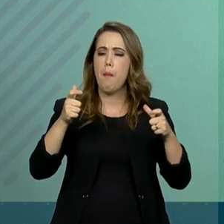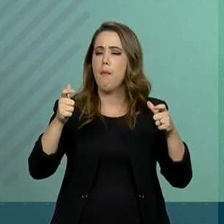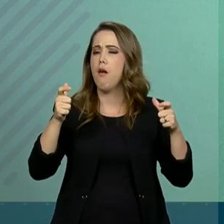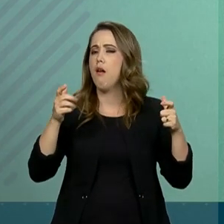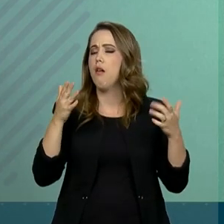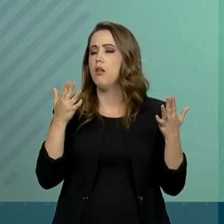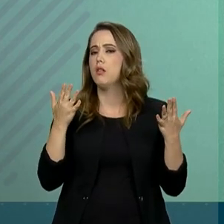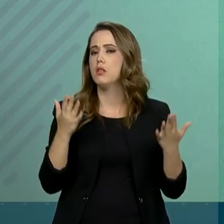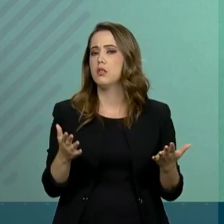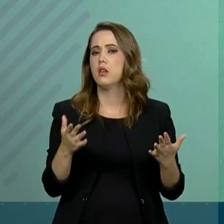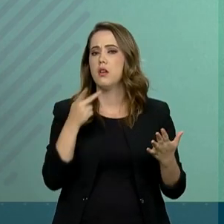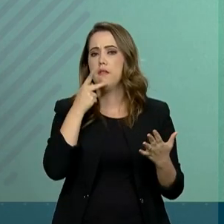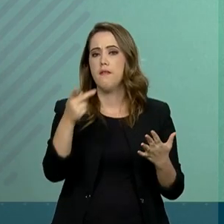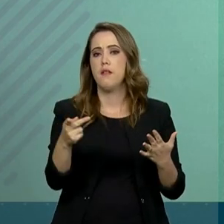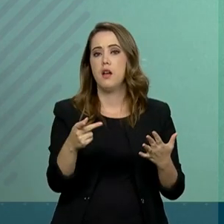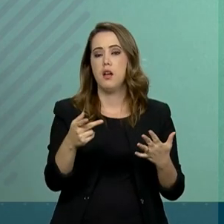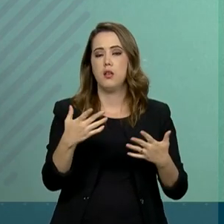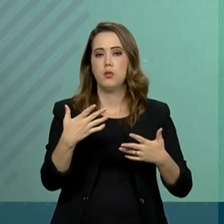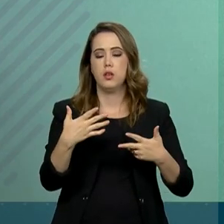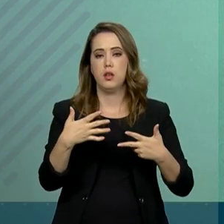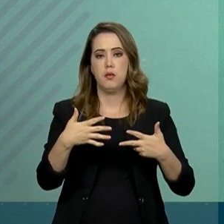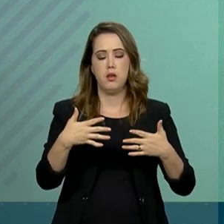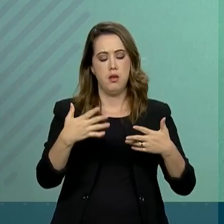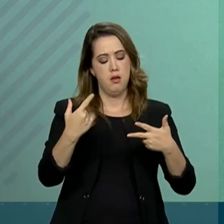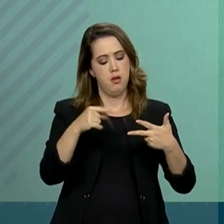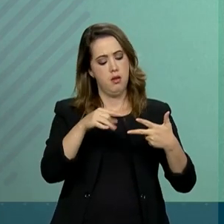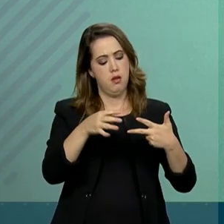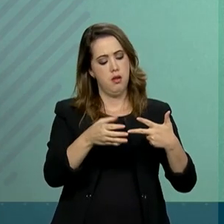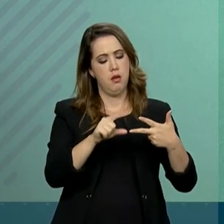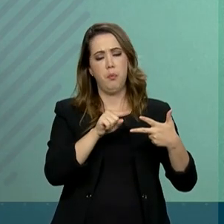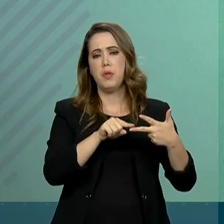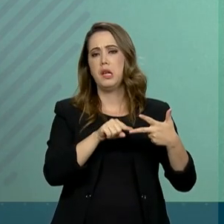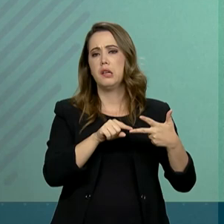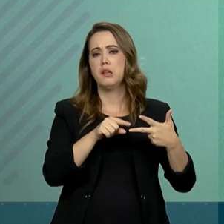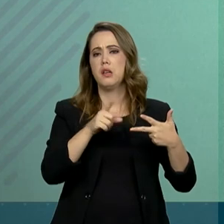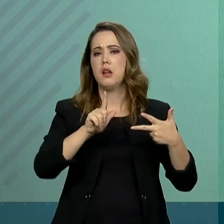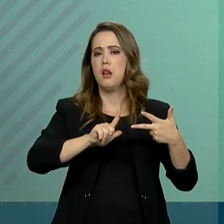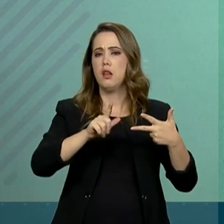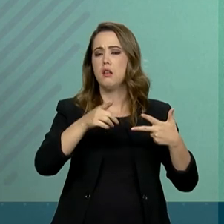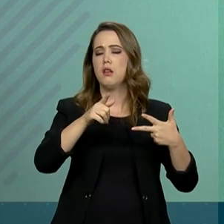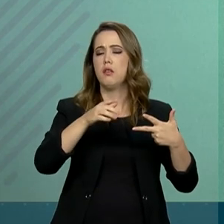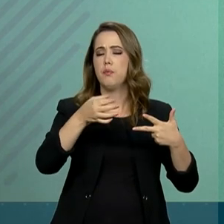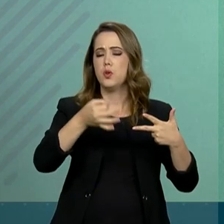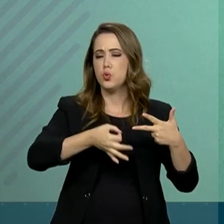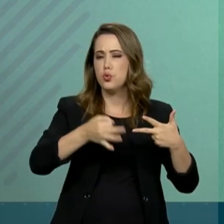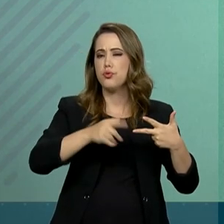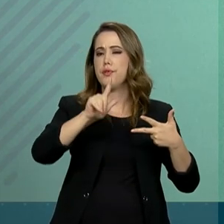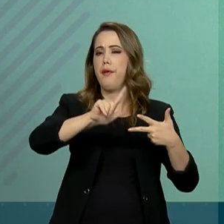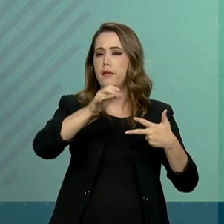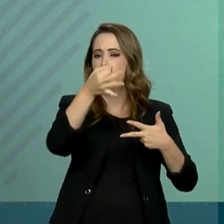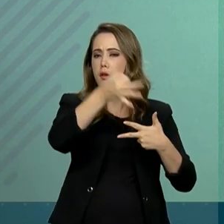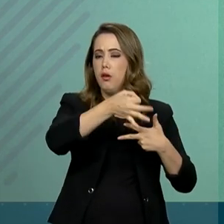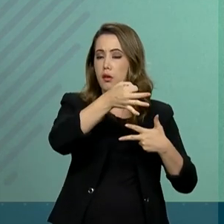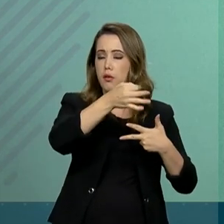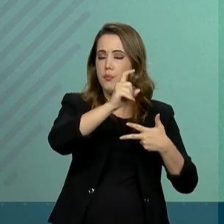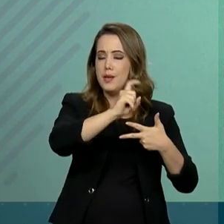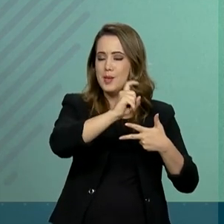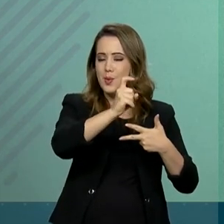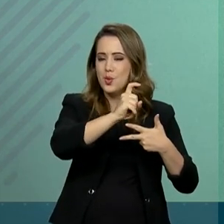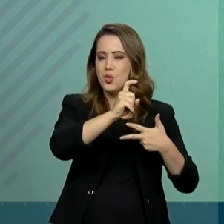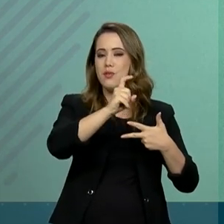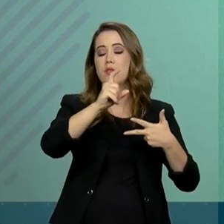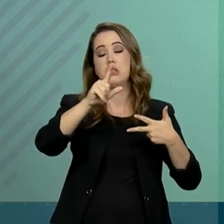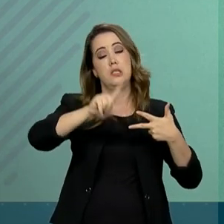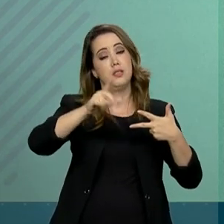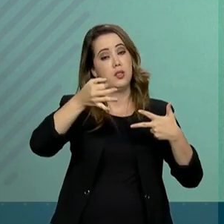a independência dos poderes razão pela qual independente do que venha a ser acordado